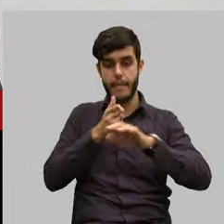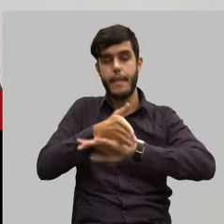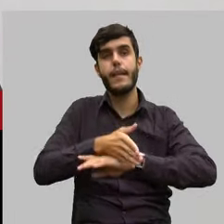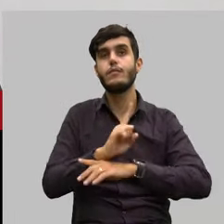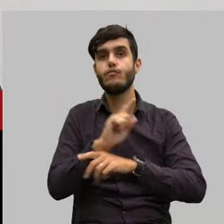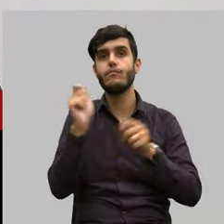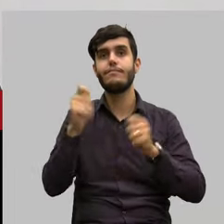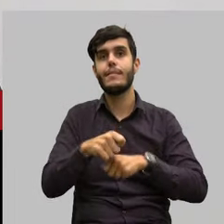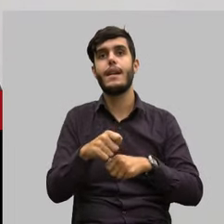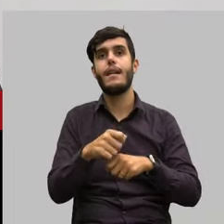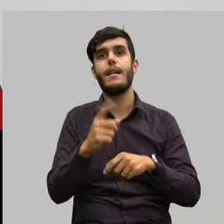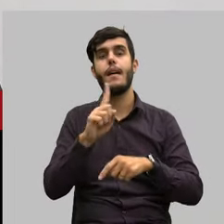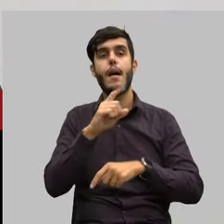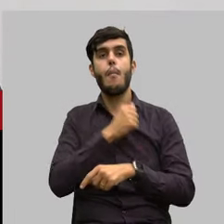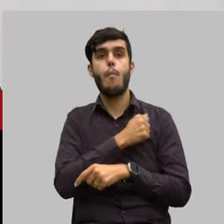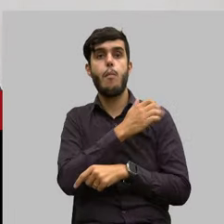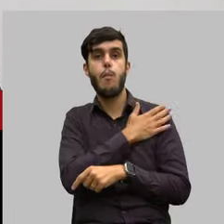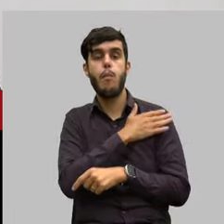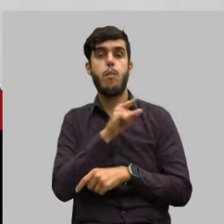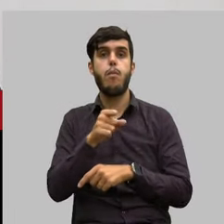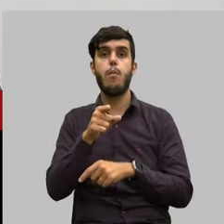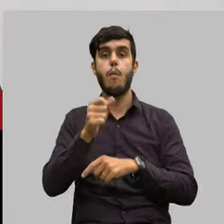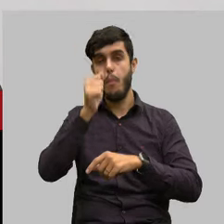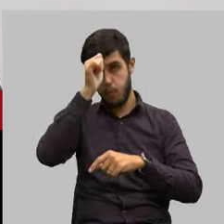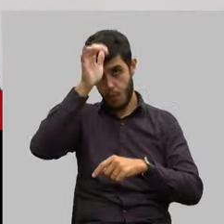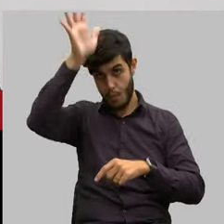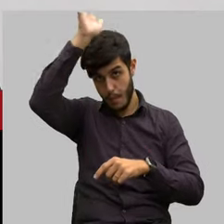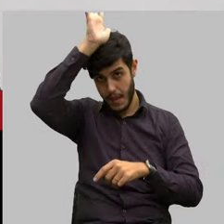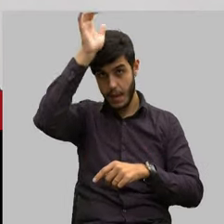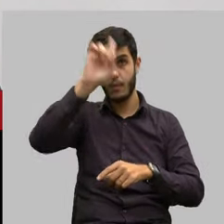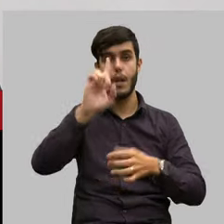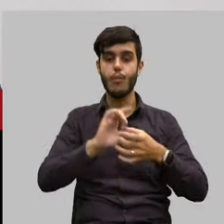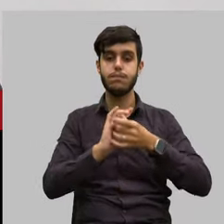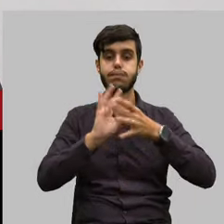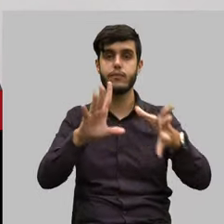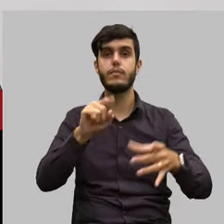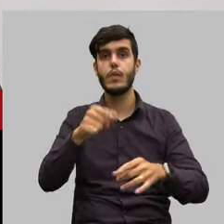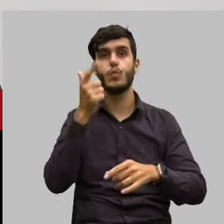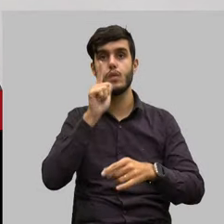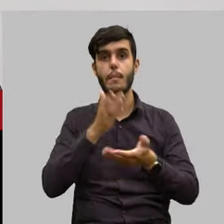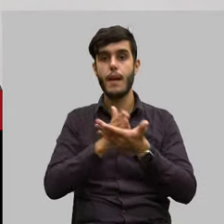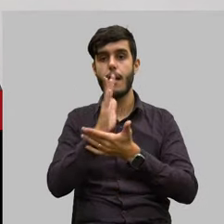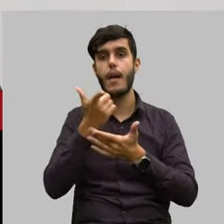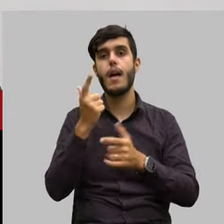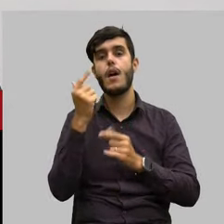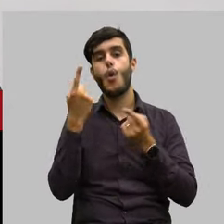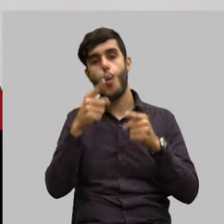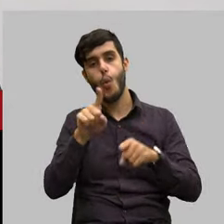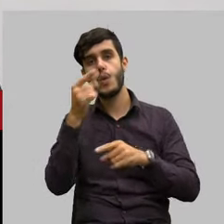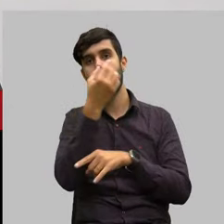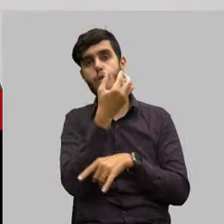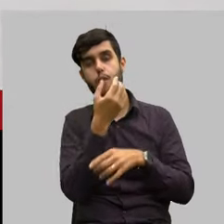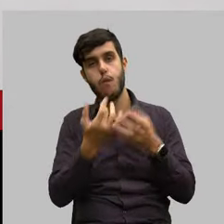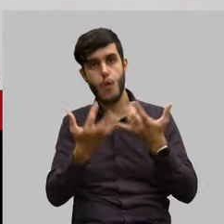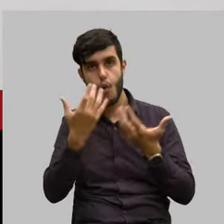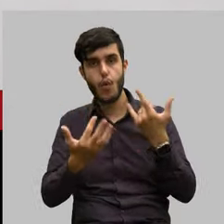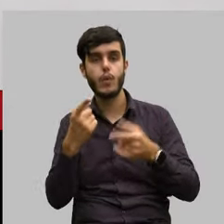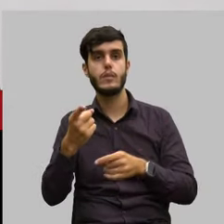Corpo Bombeiro aprovado E se o governo também fez a